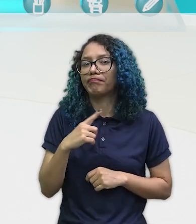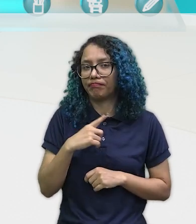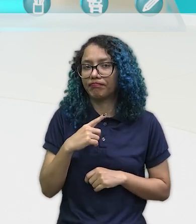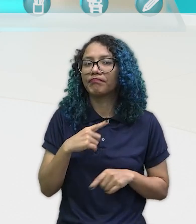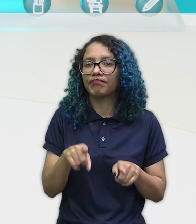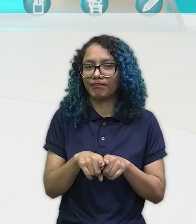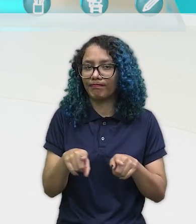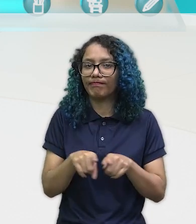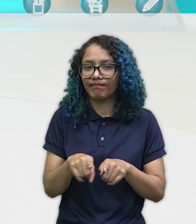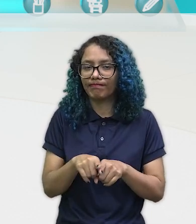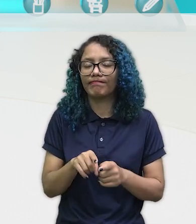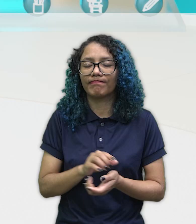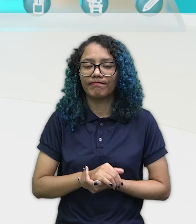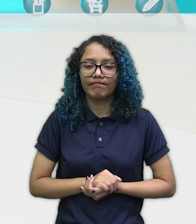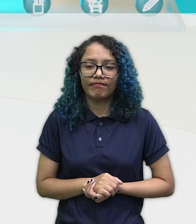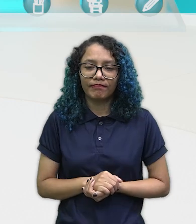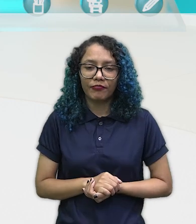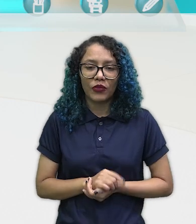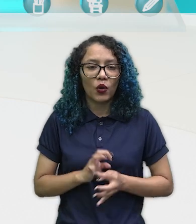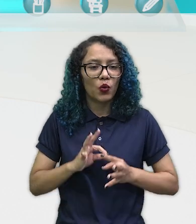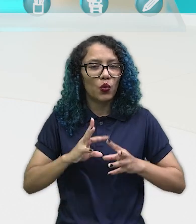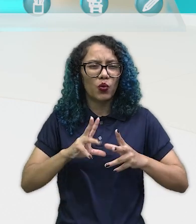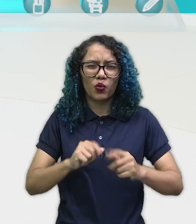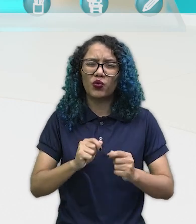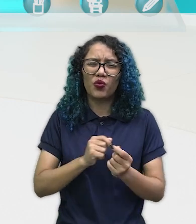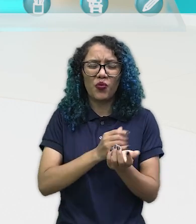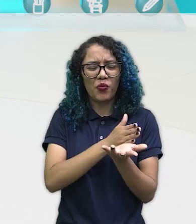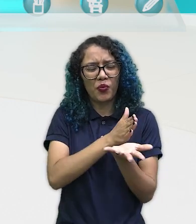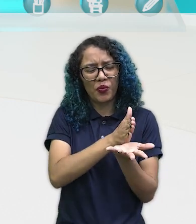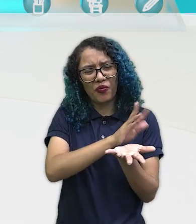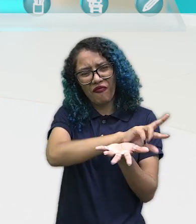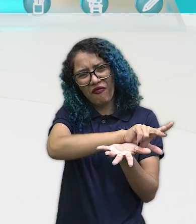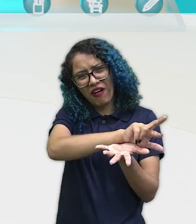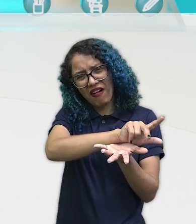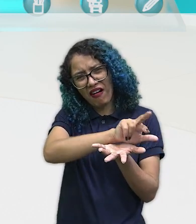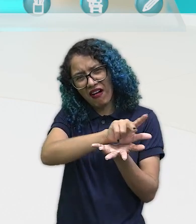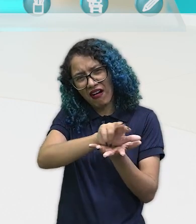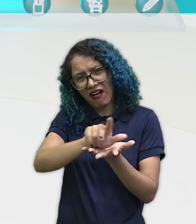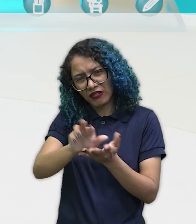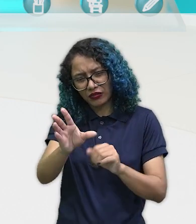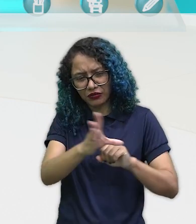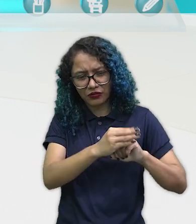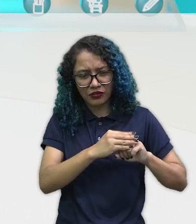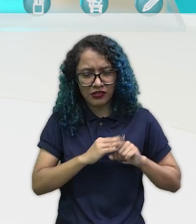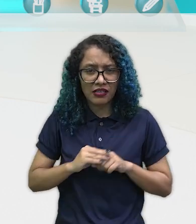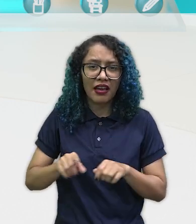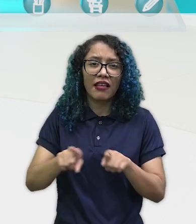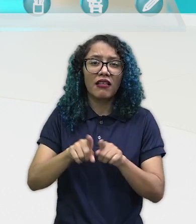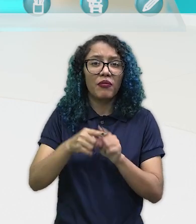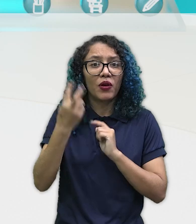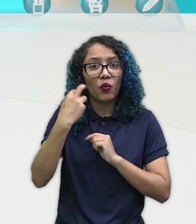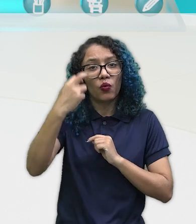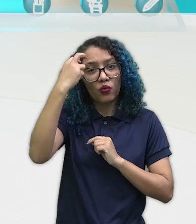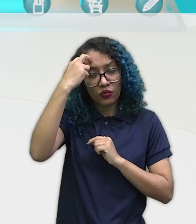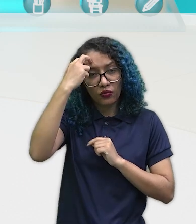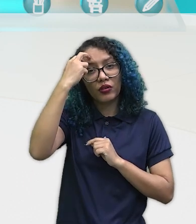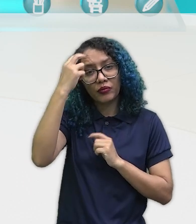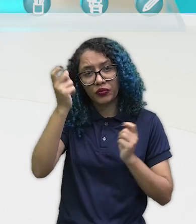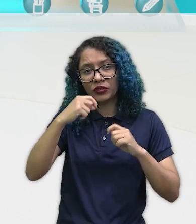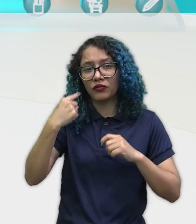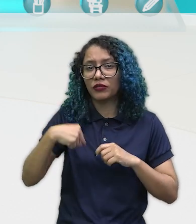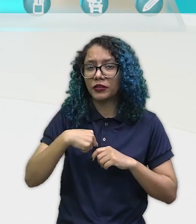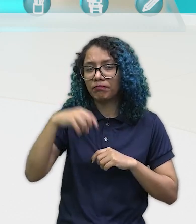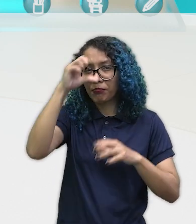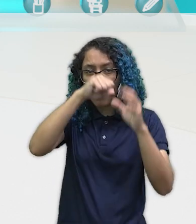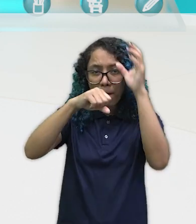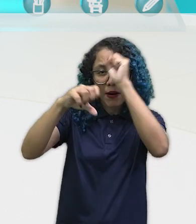brasileiras. Então, isso compõe um universo gigantesco de conhecimentos e de cultura que cabe a nós também